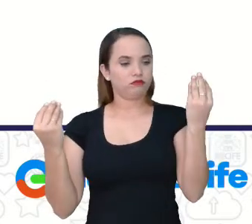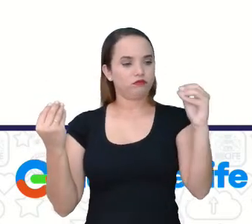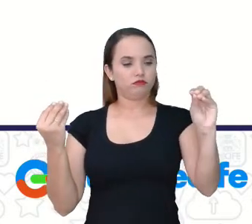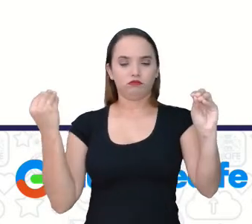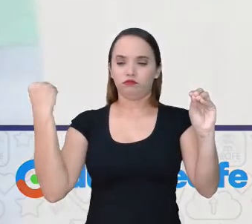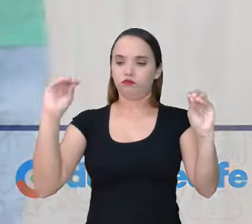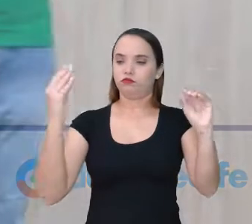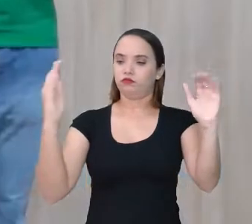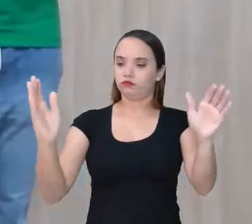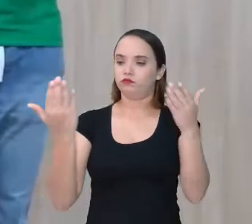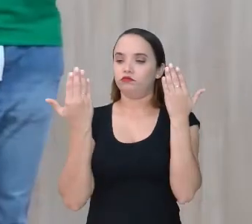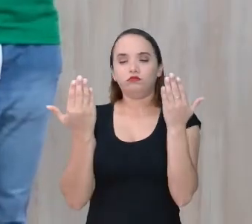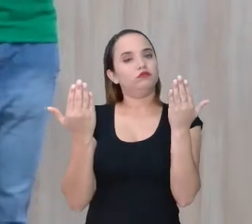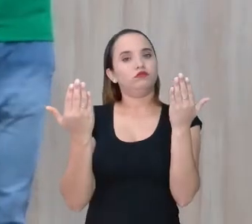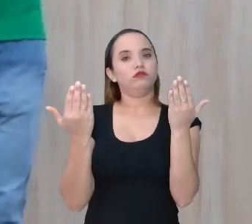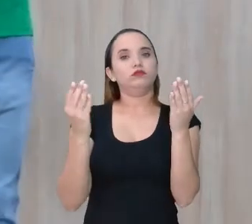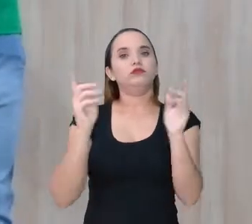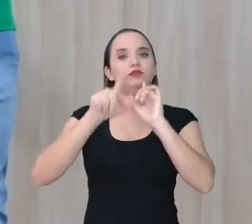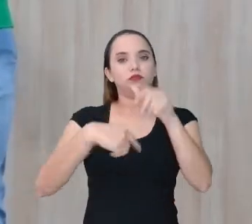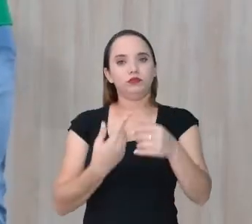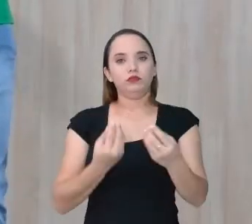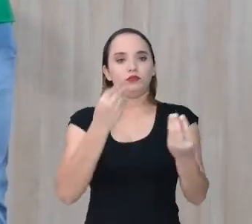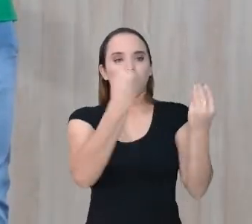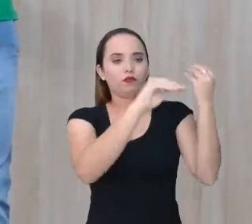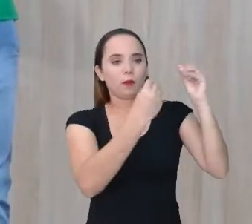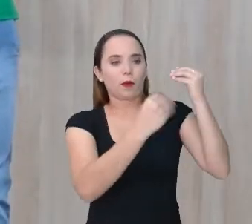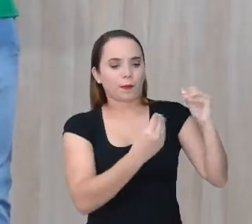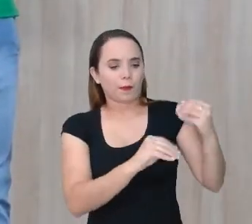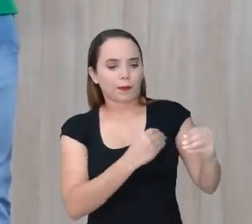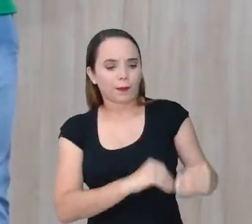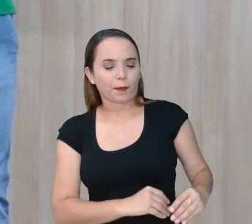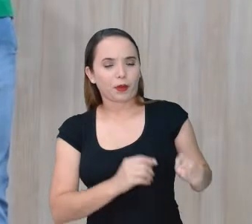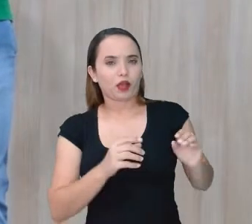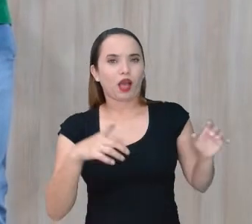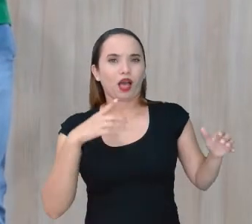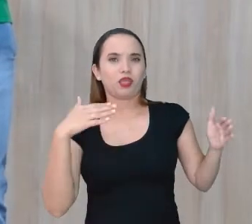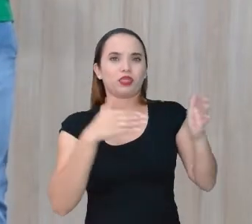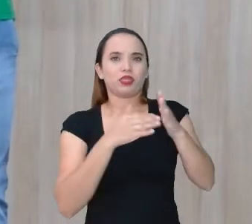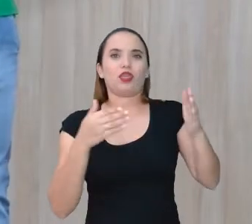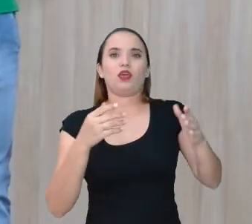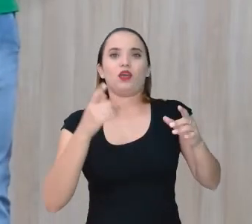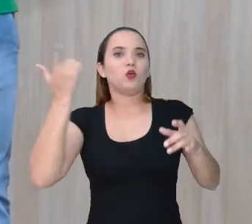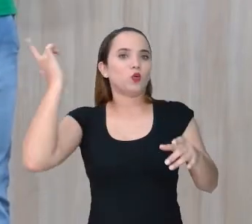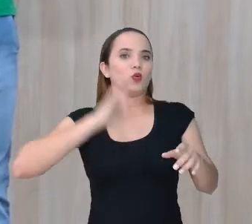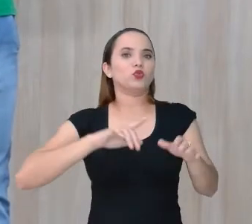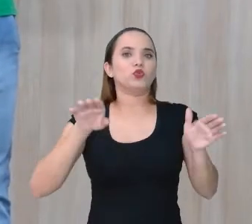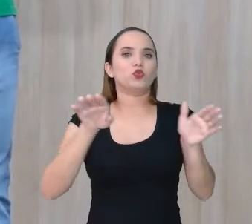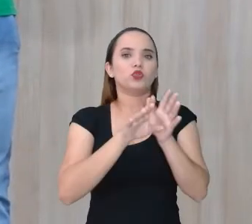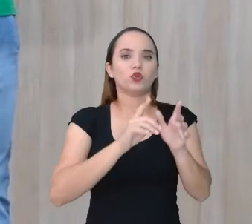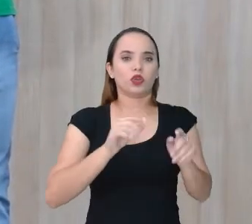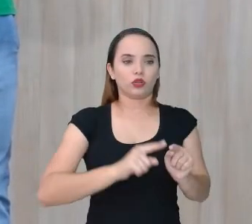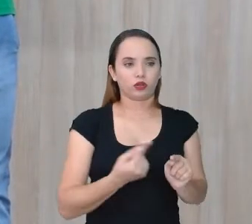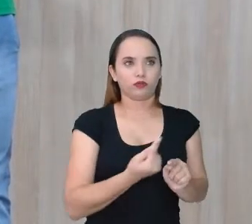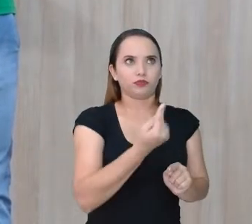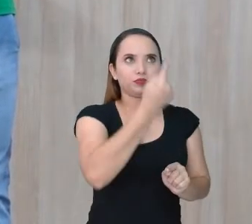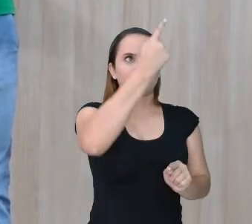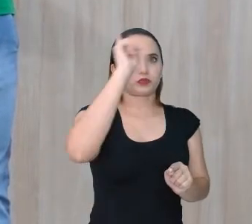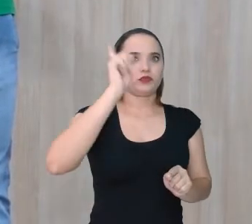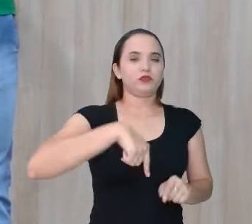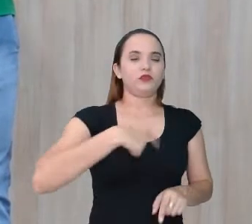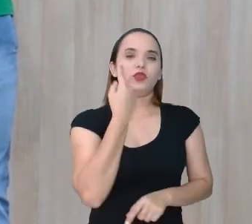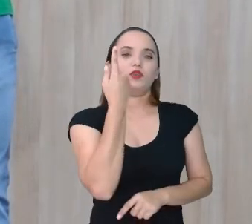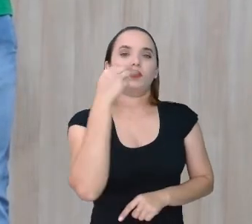vou adicionando, né, um vírus um em cima do outro, um em cima do outro, um em cima do outro, até da altura da criança, que é de 1